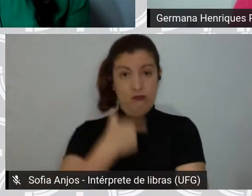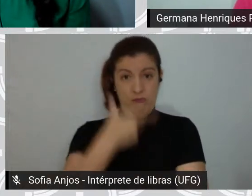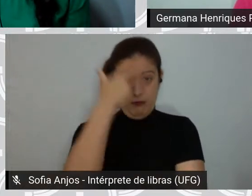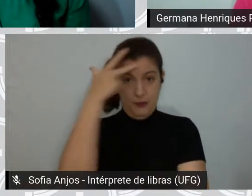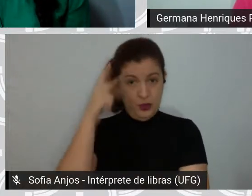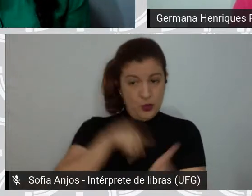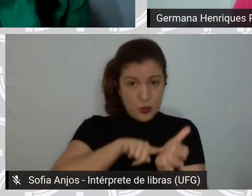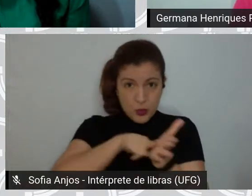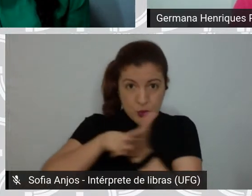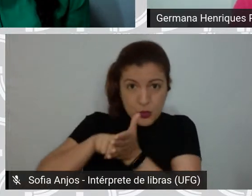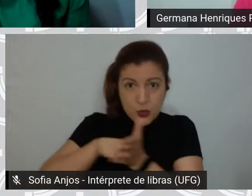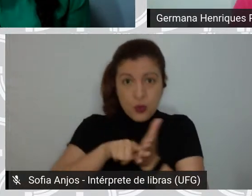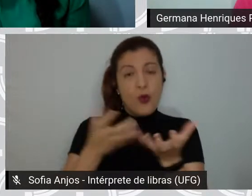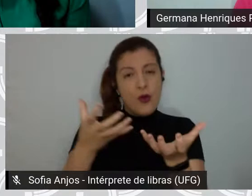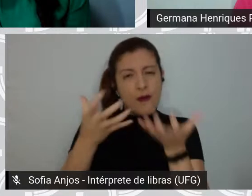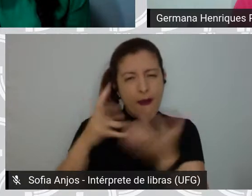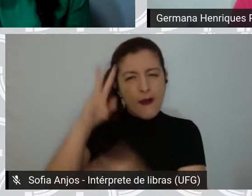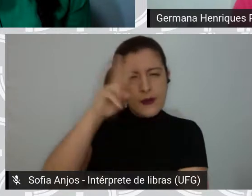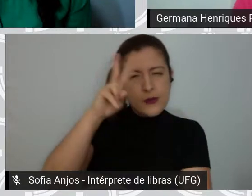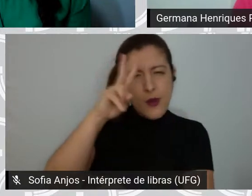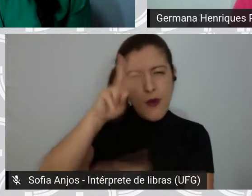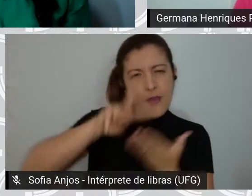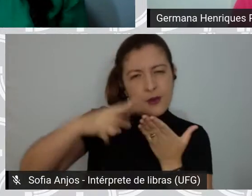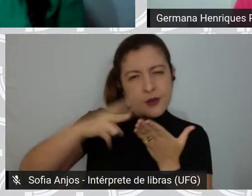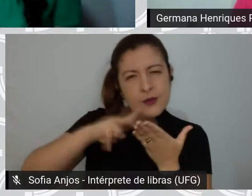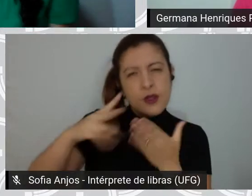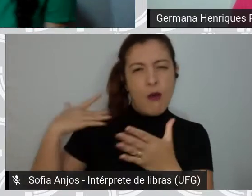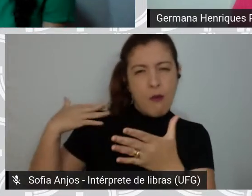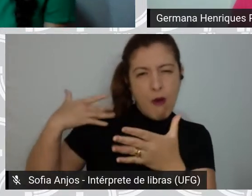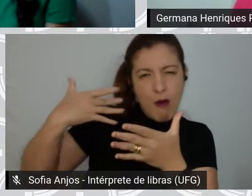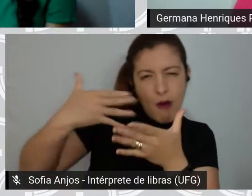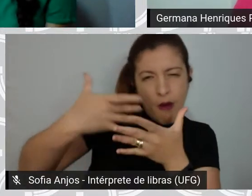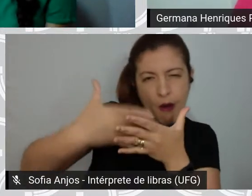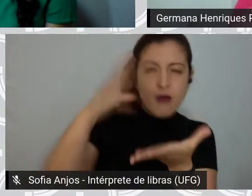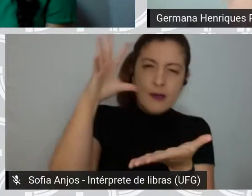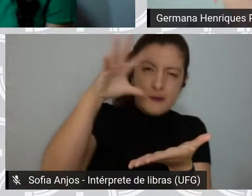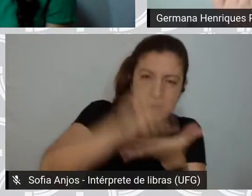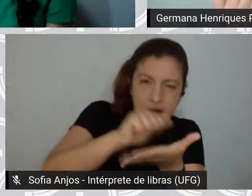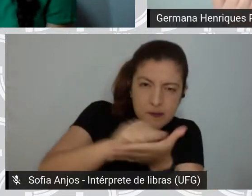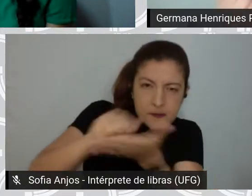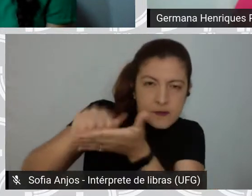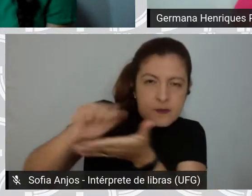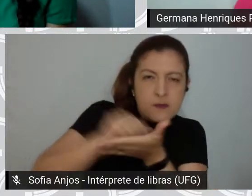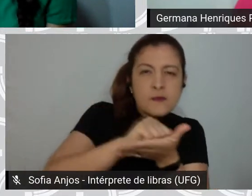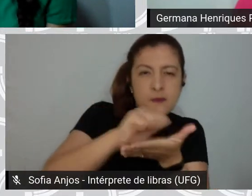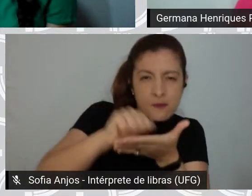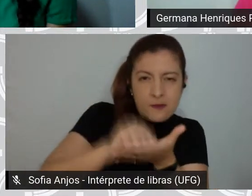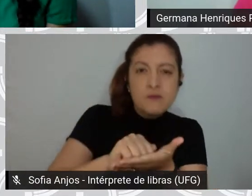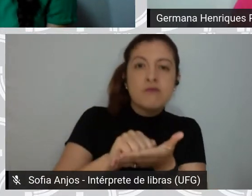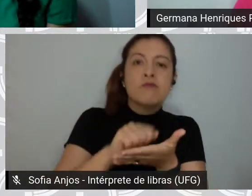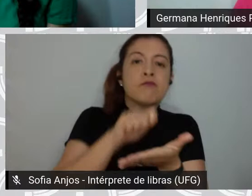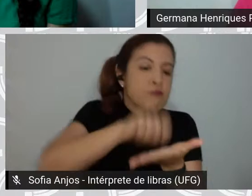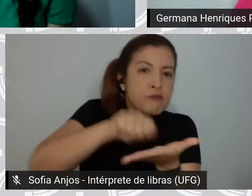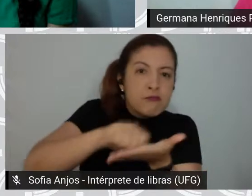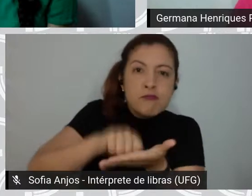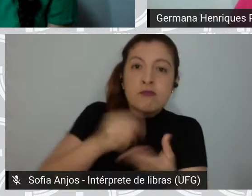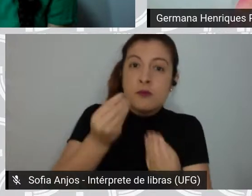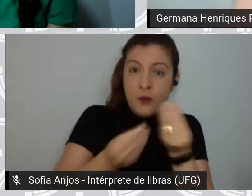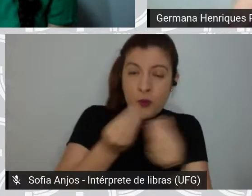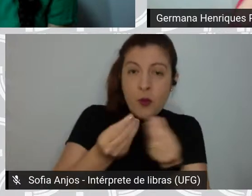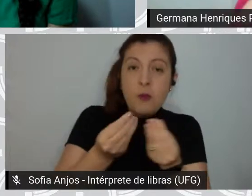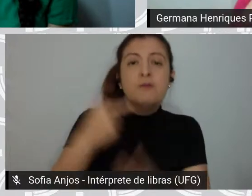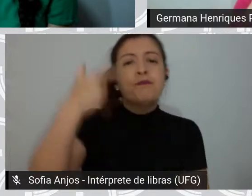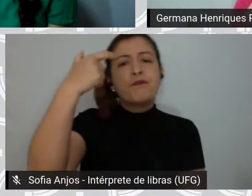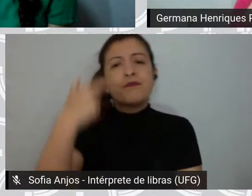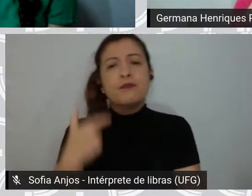da tradução e pela sua escrita assuma previamente, sobretudo no caso do historiador da tradução,